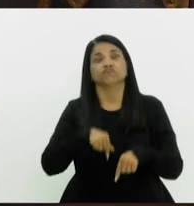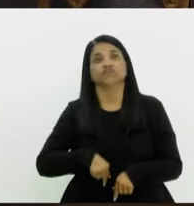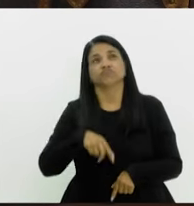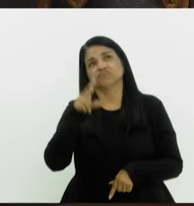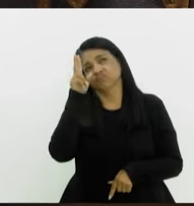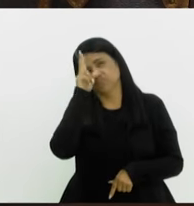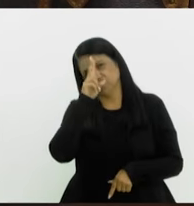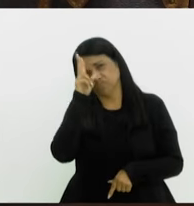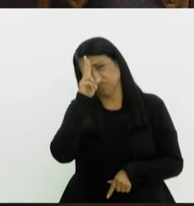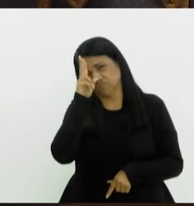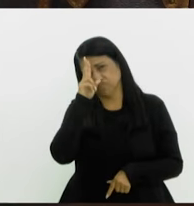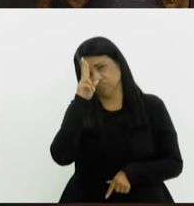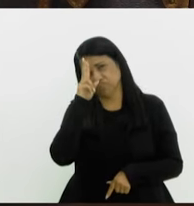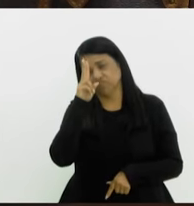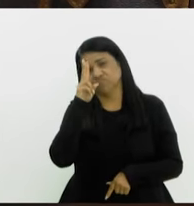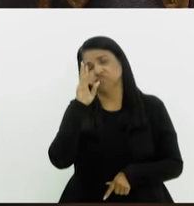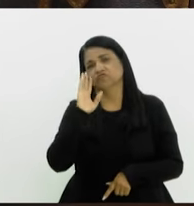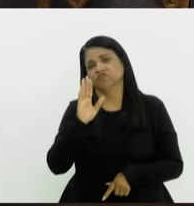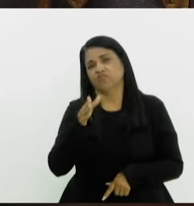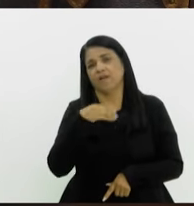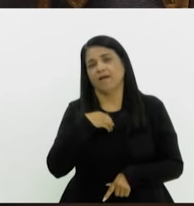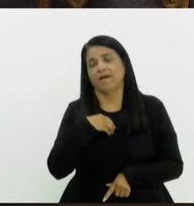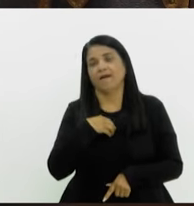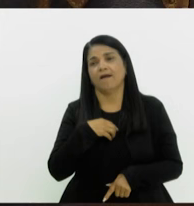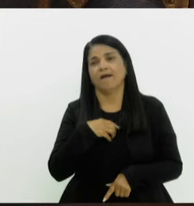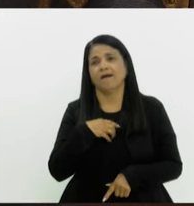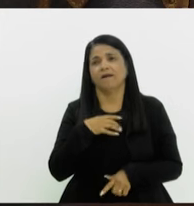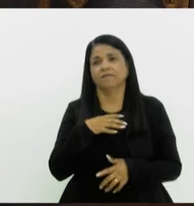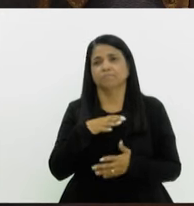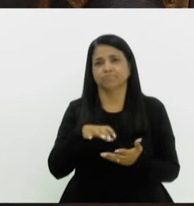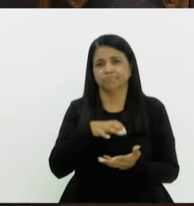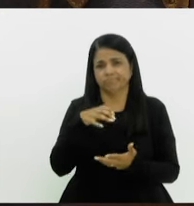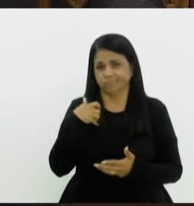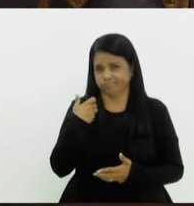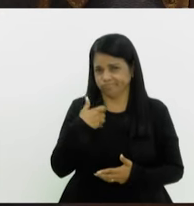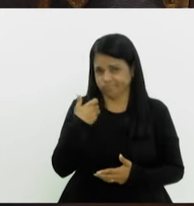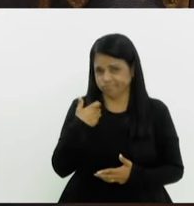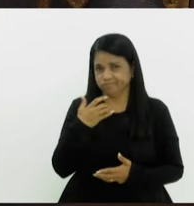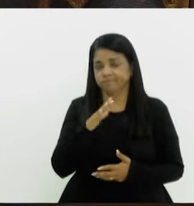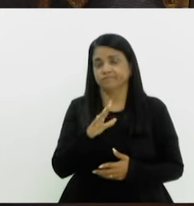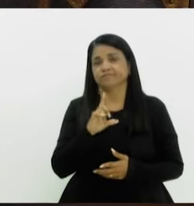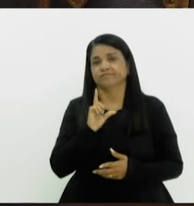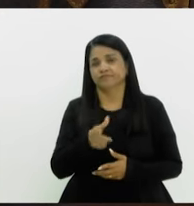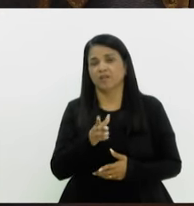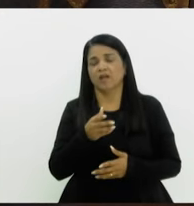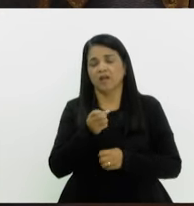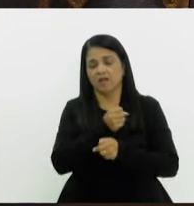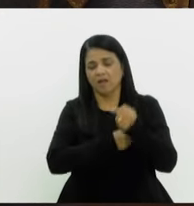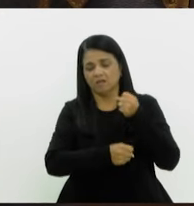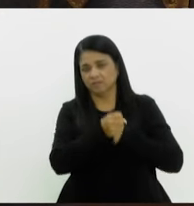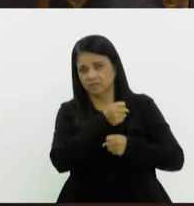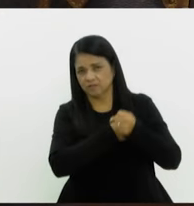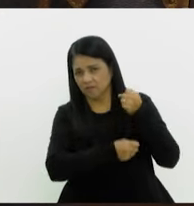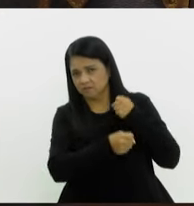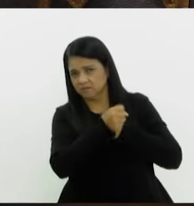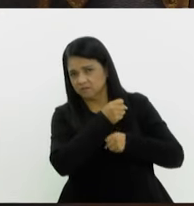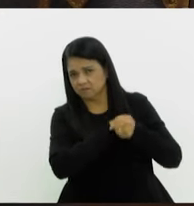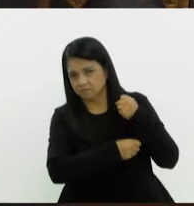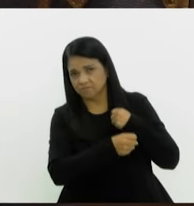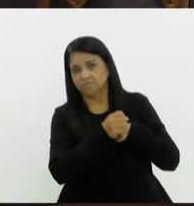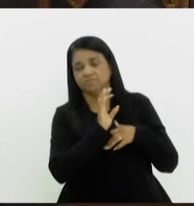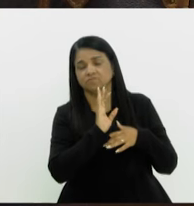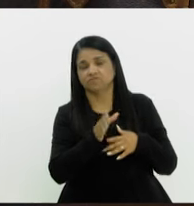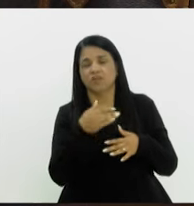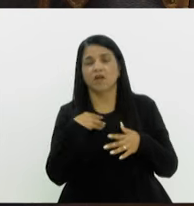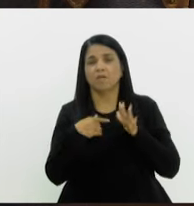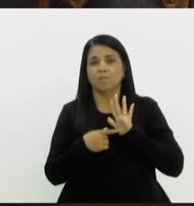é um tribunal de Vanguarda mesmo antes da determinação do CNJ aá anos anteriores ele já vinha eh